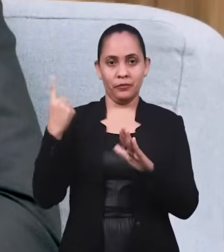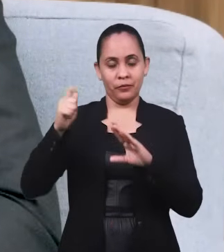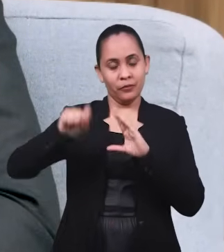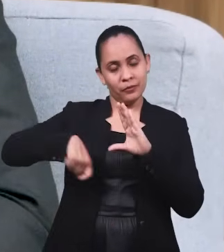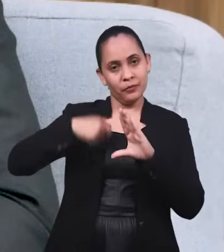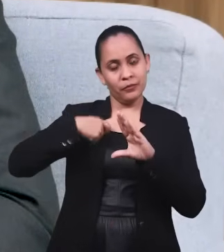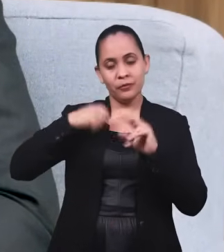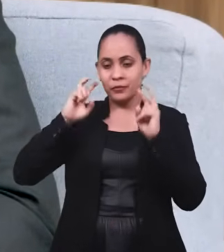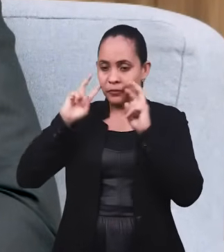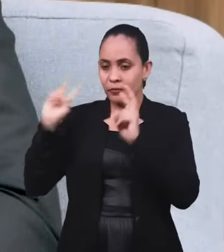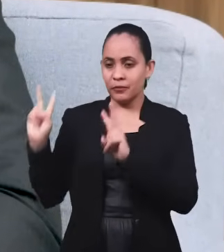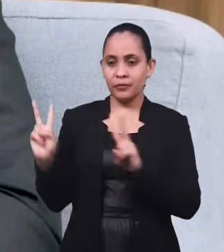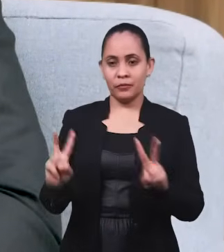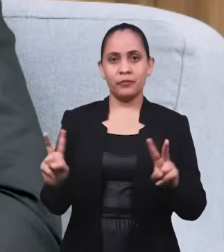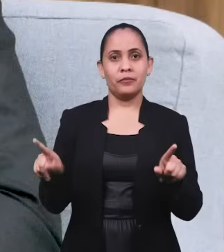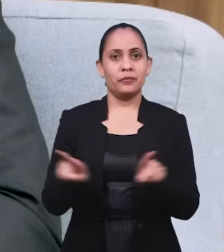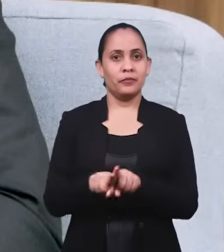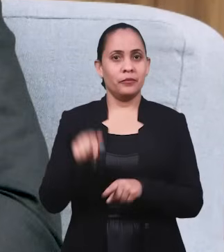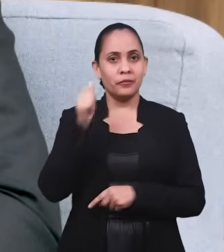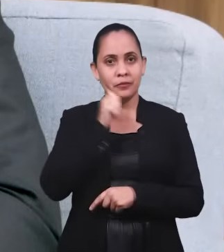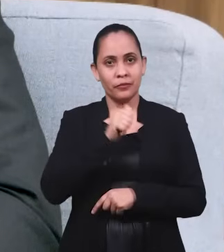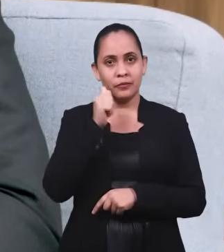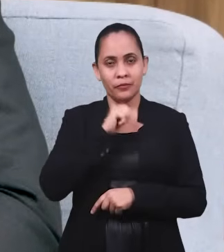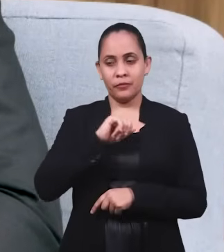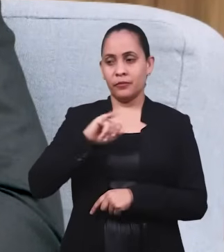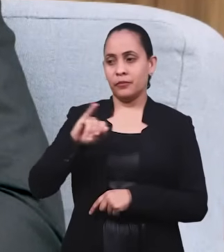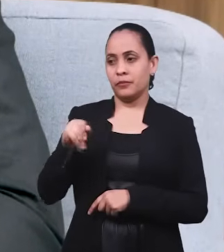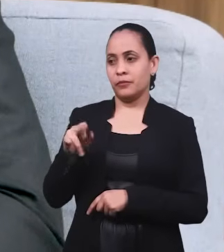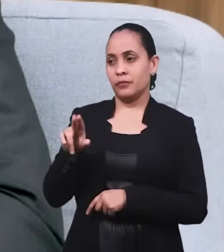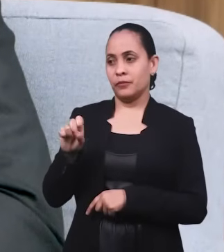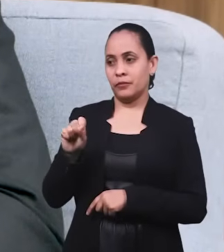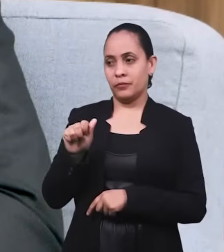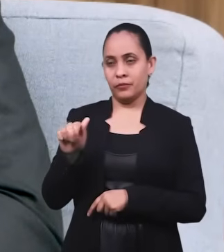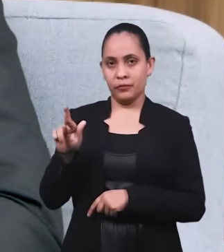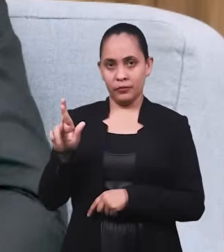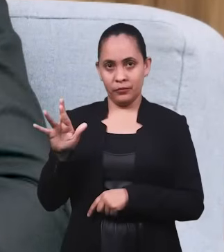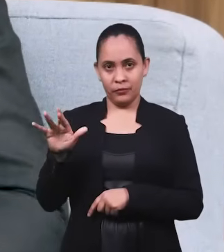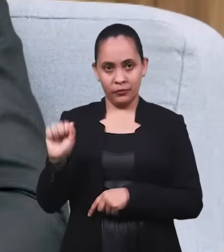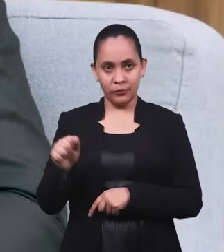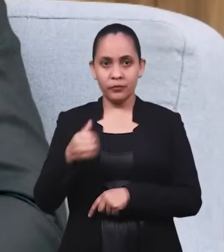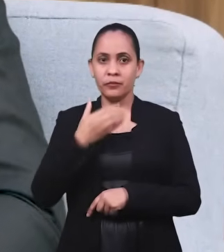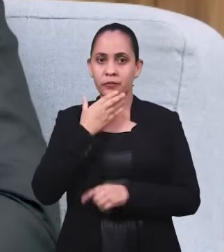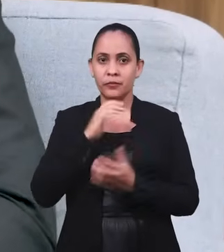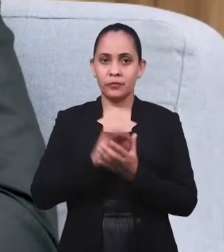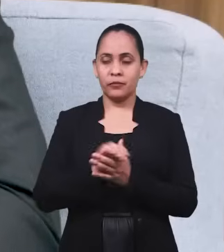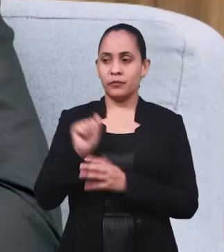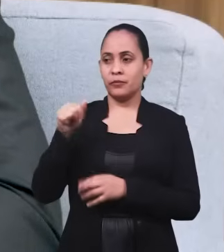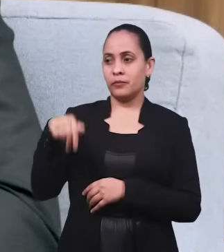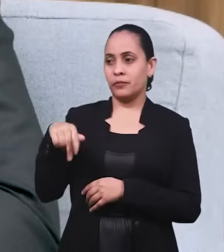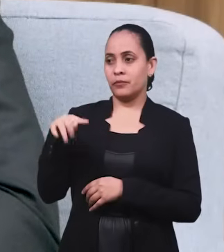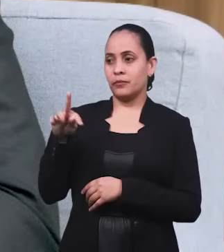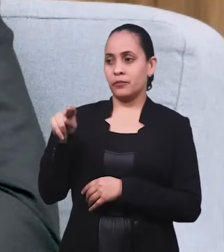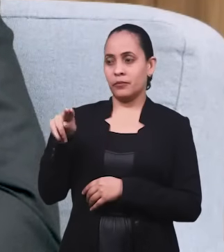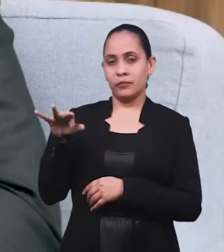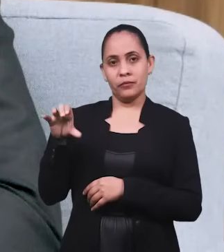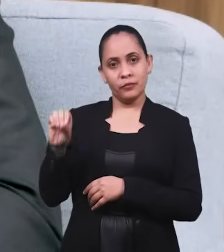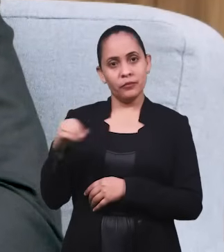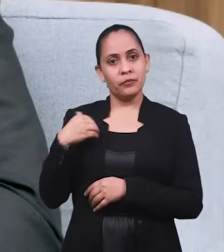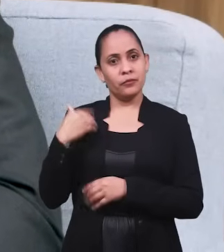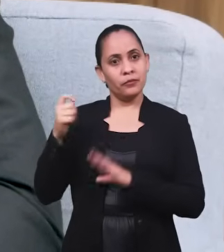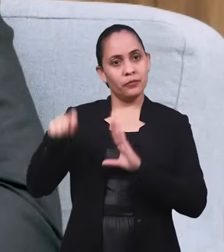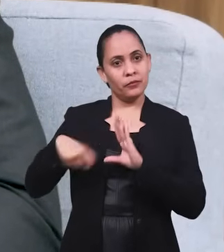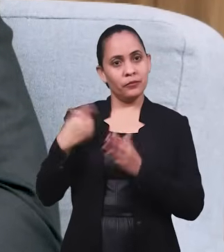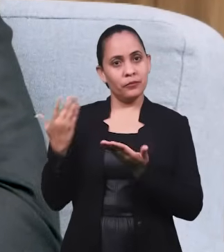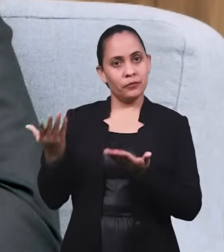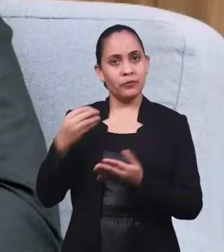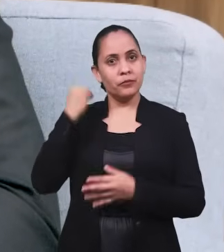nós vamos assistir aqui é da nossa irmã Jussara. A Jussara é o seu esposo Antônio e neste vídeo